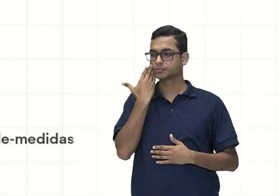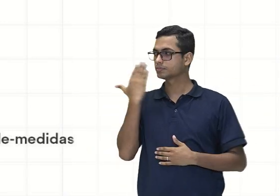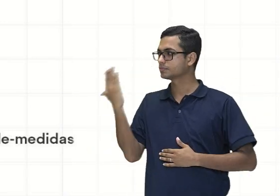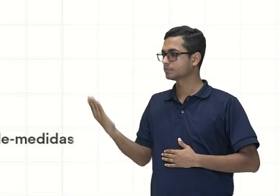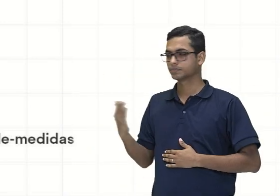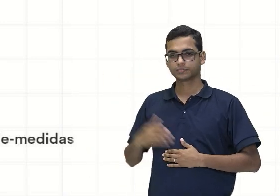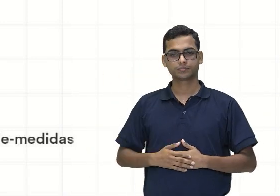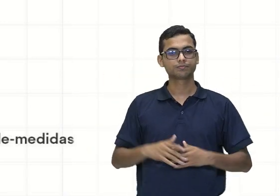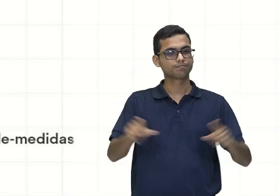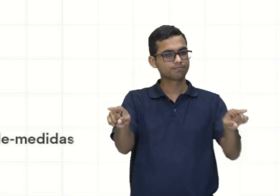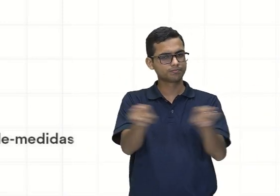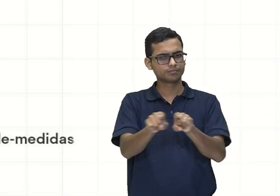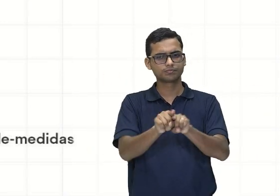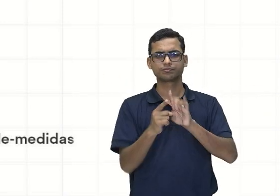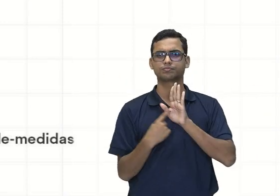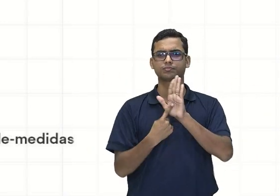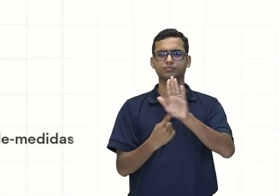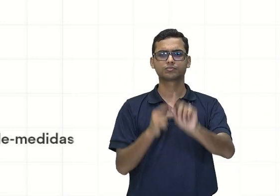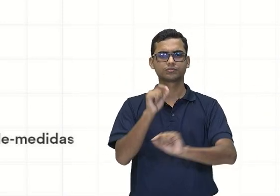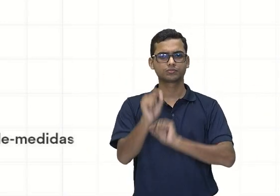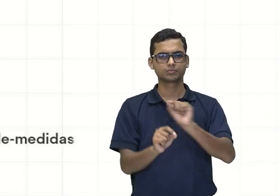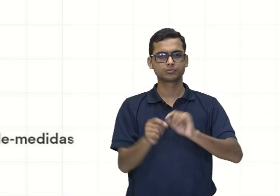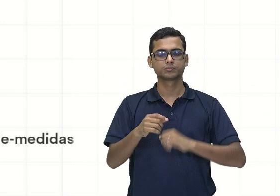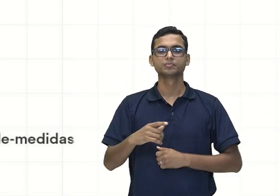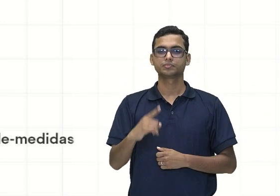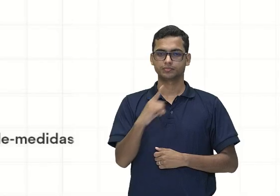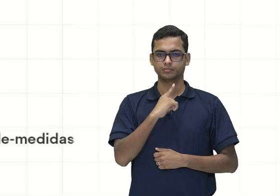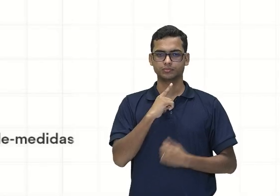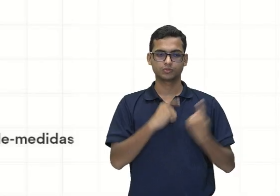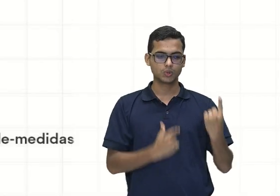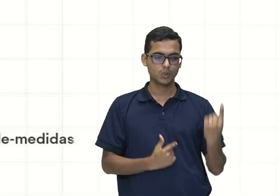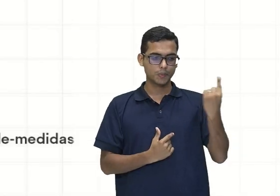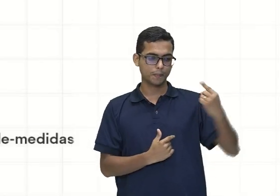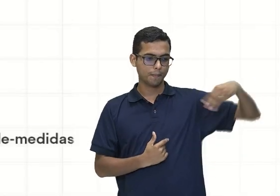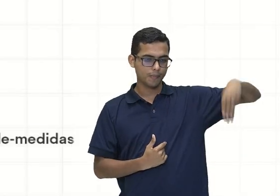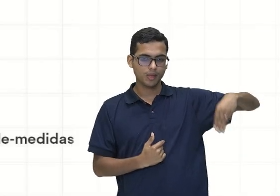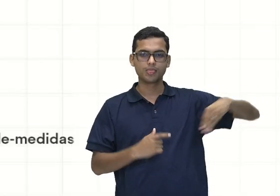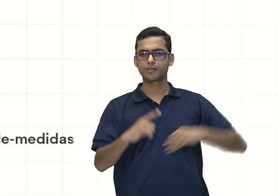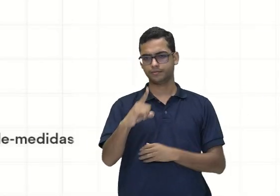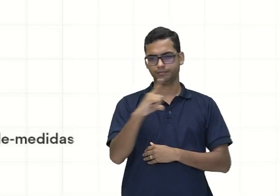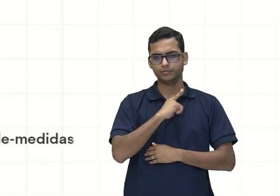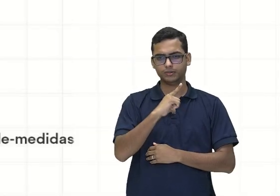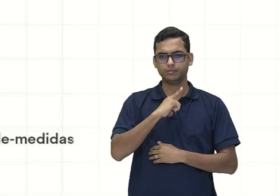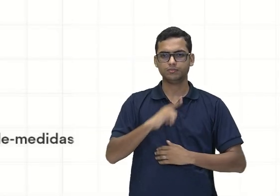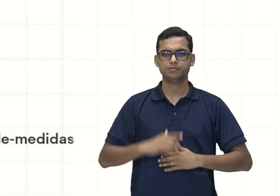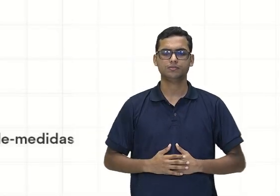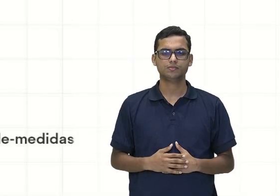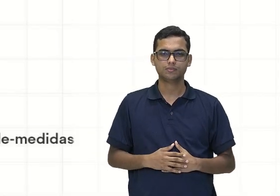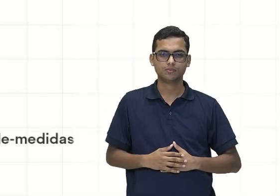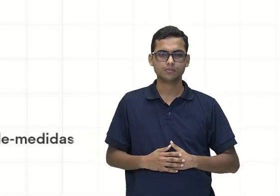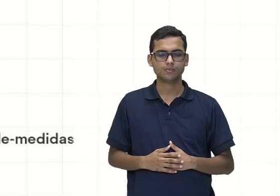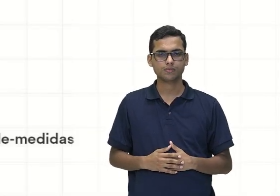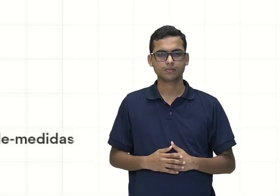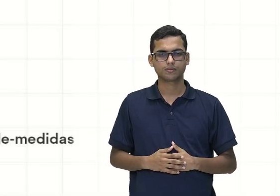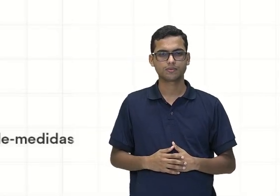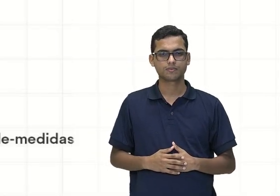Aqui eu também tenho 1 metro. Aqui eu também tenho 1